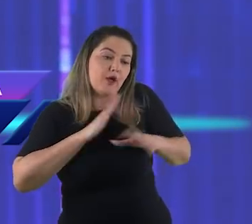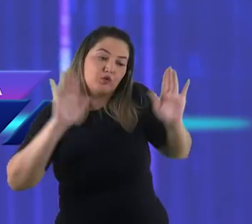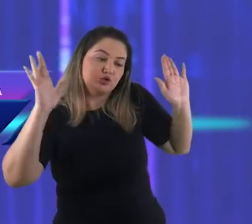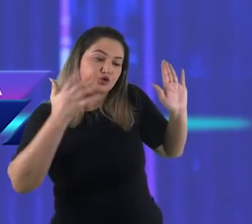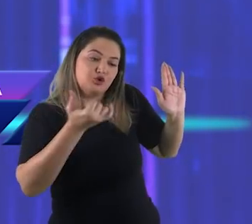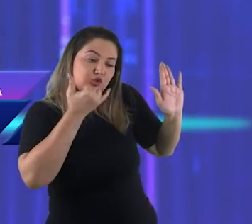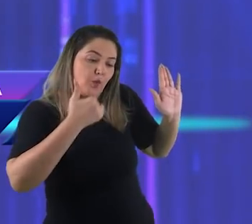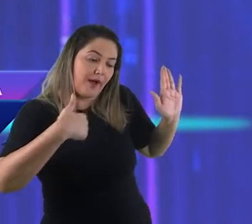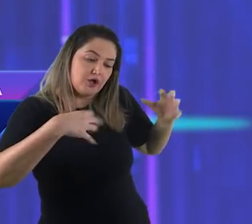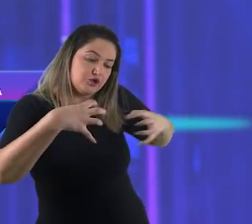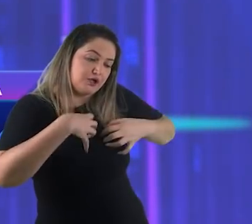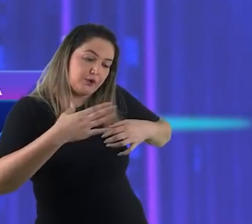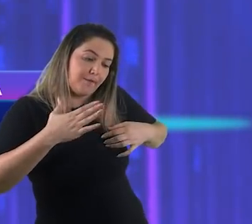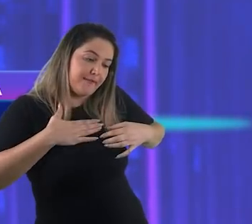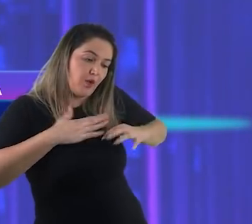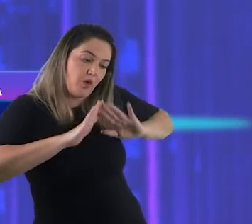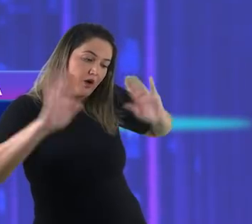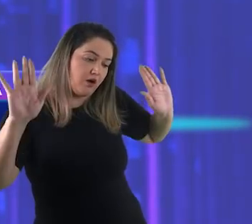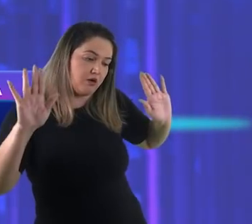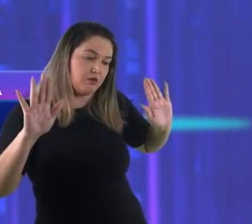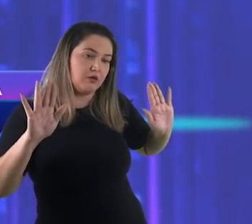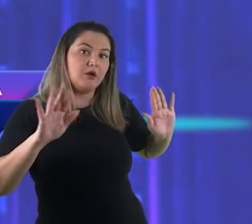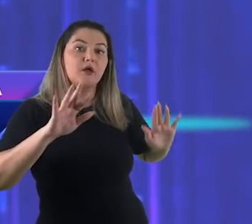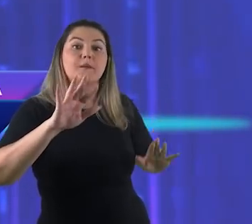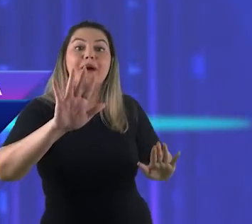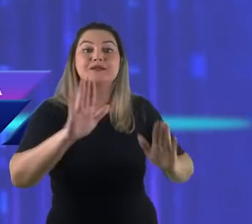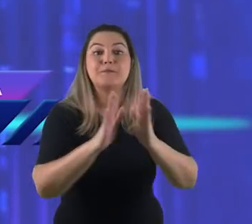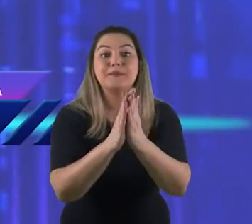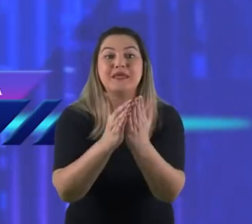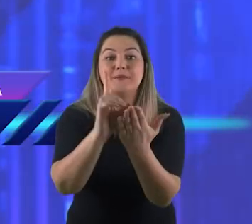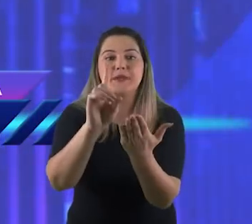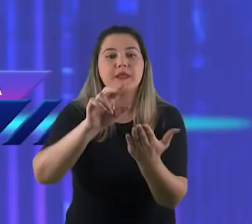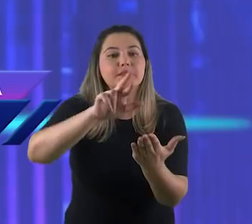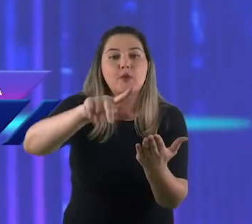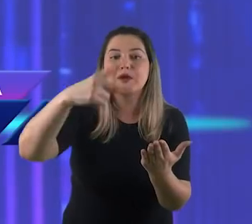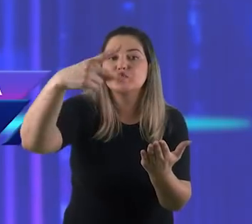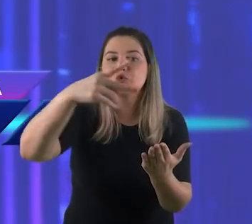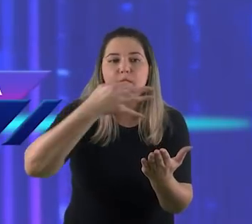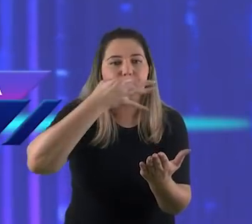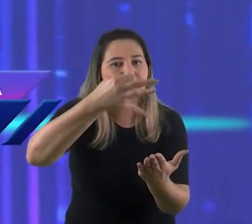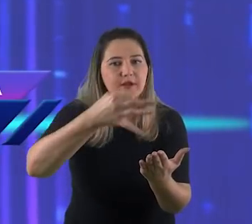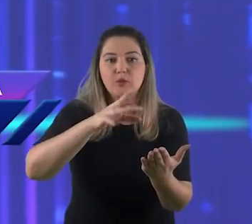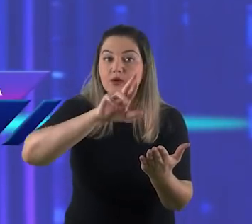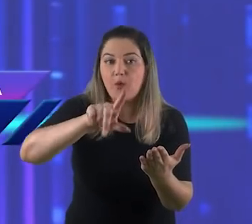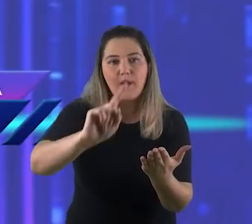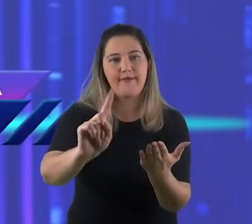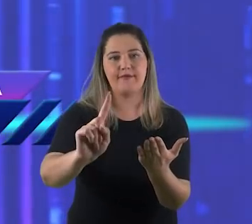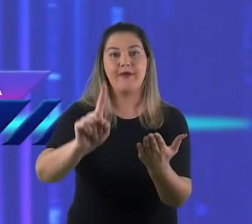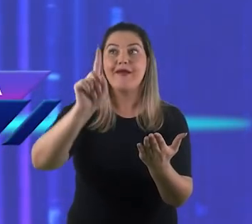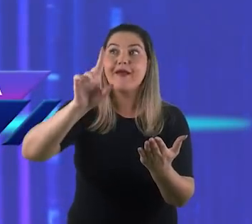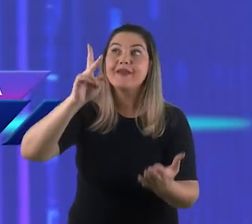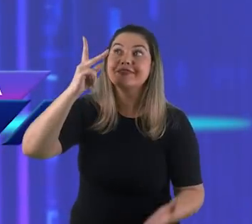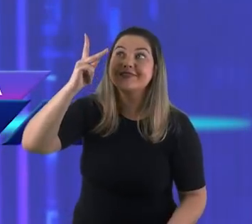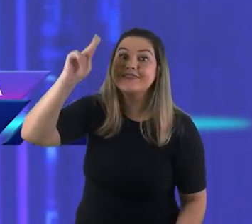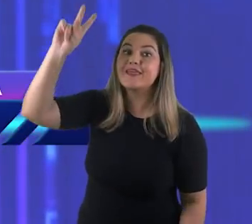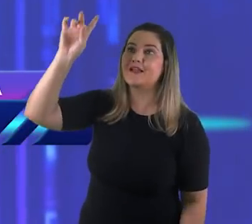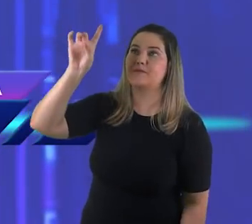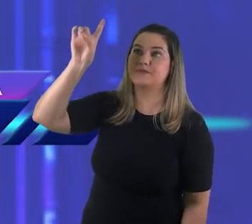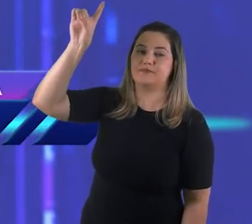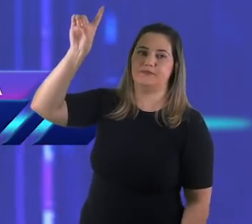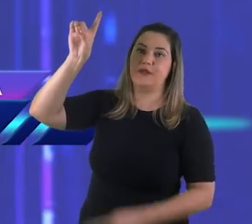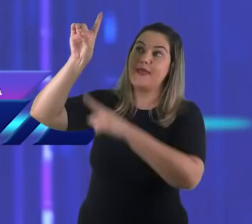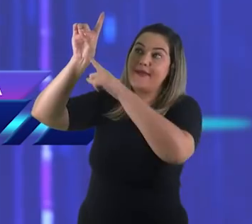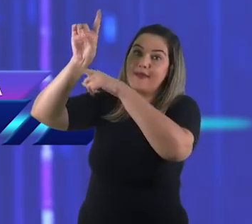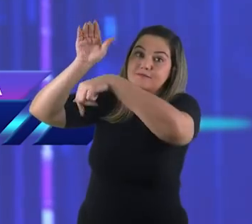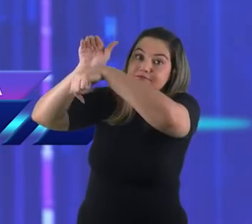aquilo que eu acho que deveria ser. Quando o assunto é a Bíblia, não é o que eu acho, não é o que você pensa, é o que Deus diz. É o que Ele